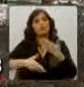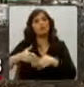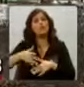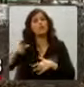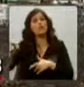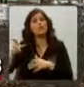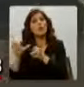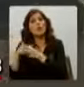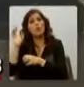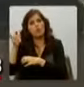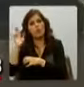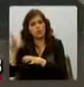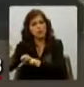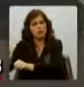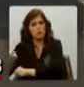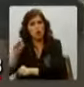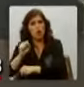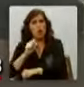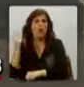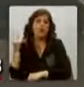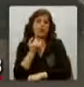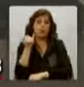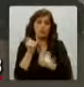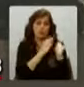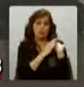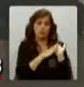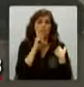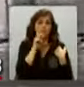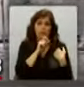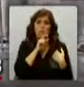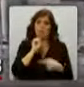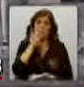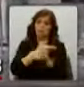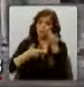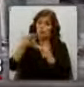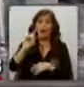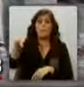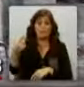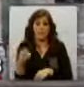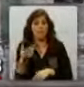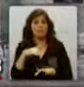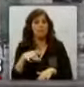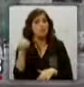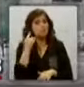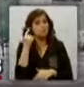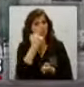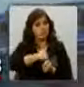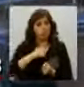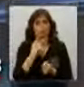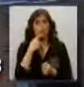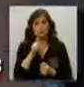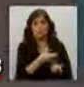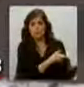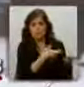pelas autoridades ucranianas, o que poderá acontecer já amanhã. Entretanto, há notícias de nova violação de cessar-fogo